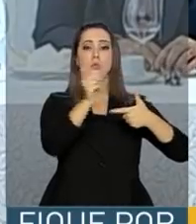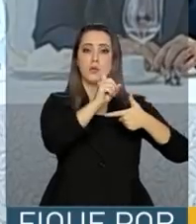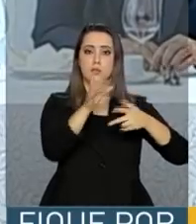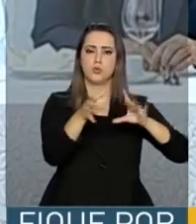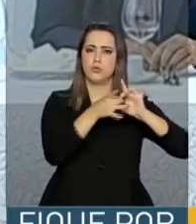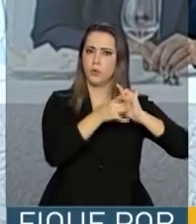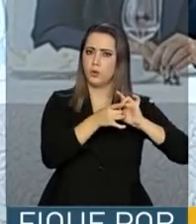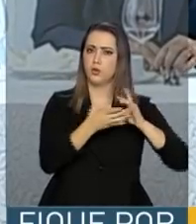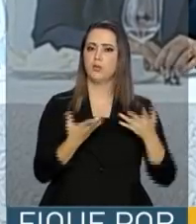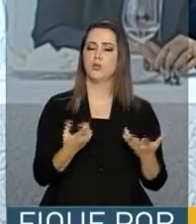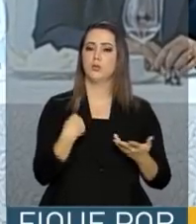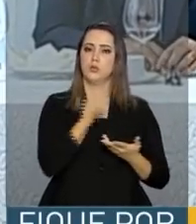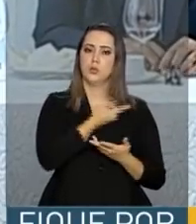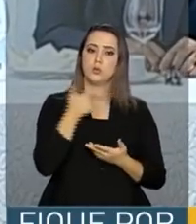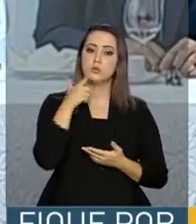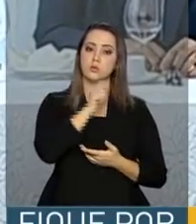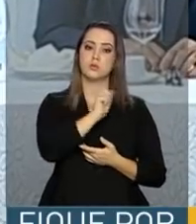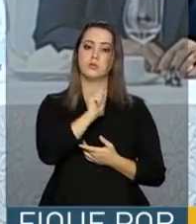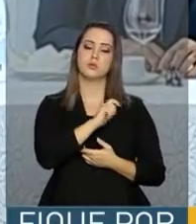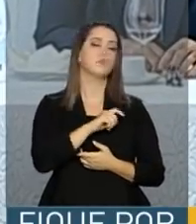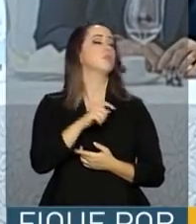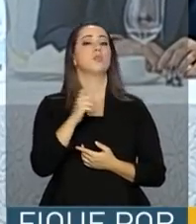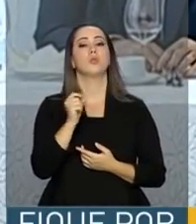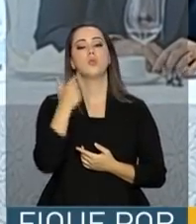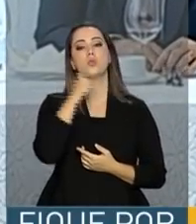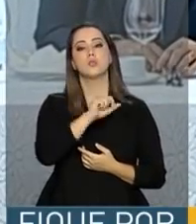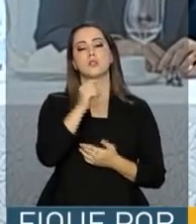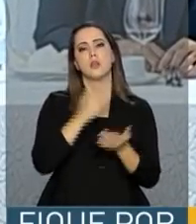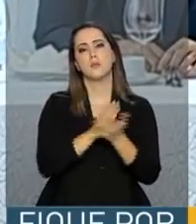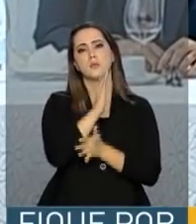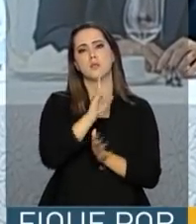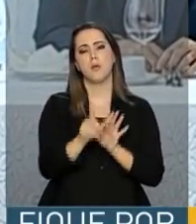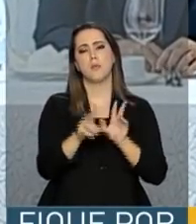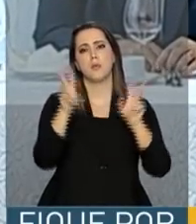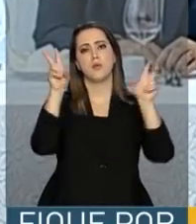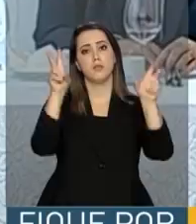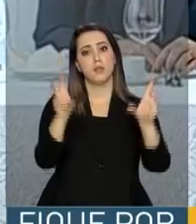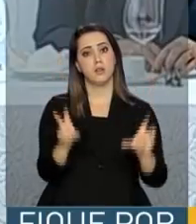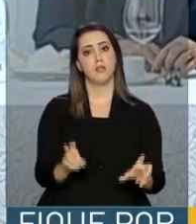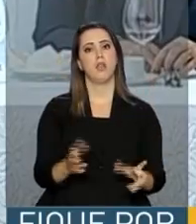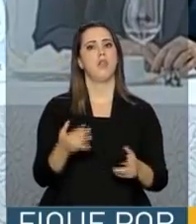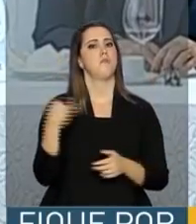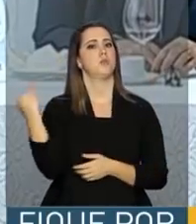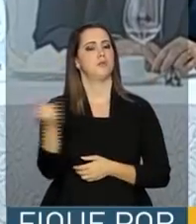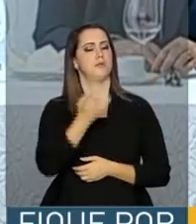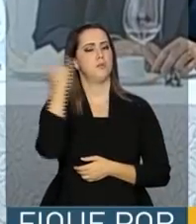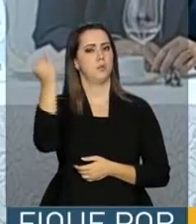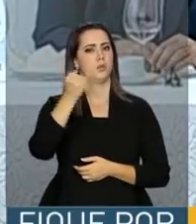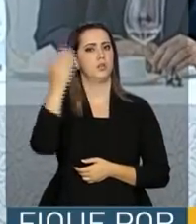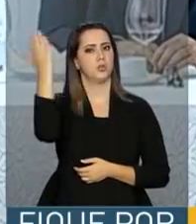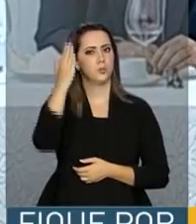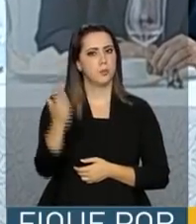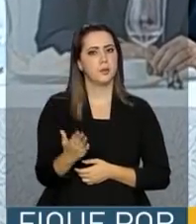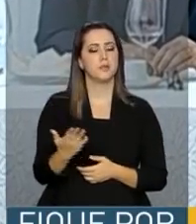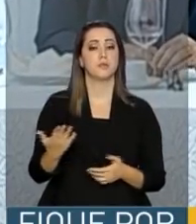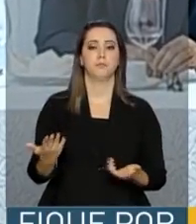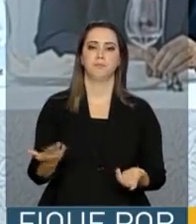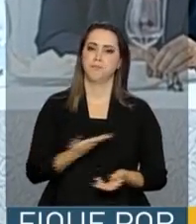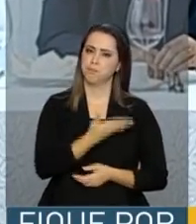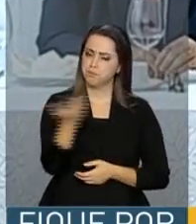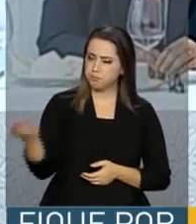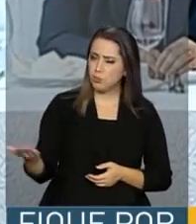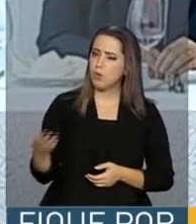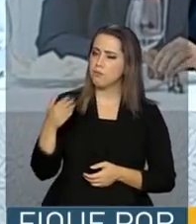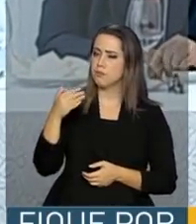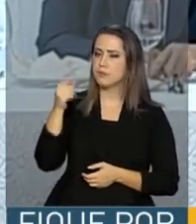sem razão que nós conseguimos convenhamos aprovar matérias relevantíssimas para o país pensei bem